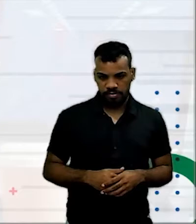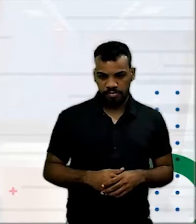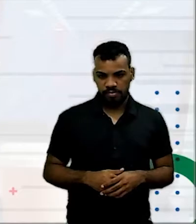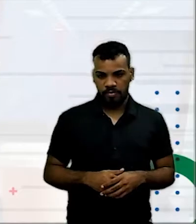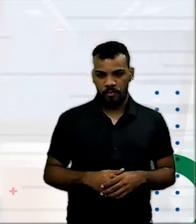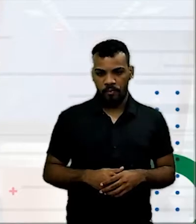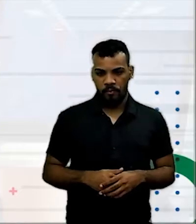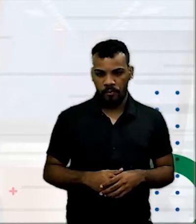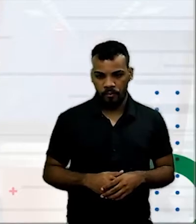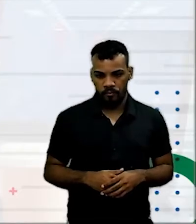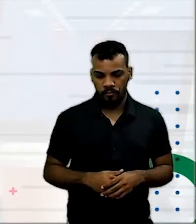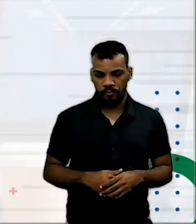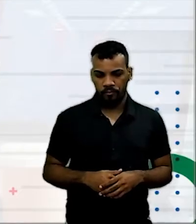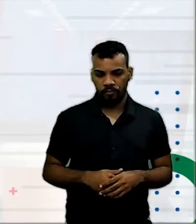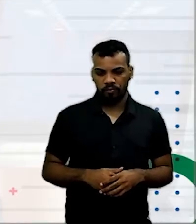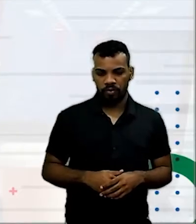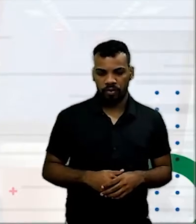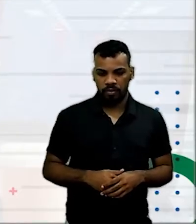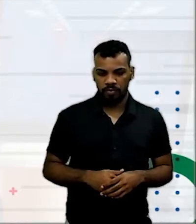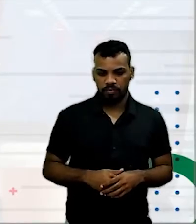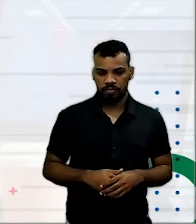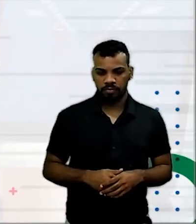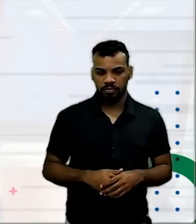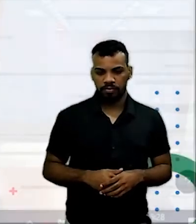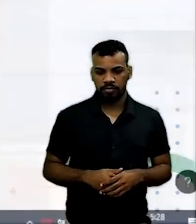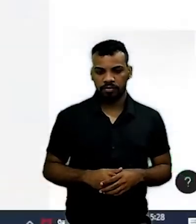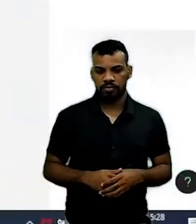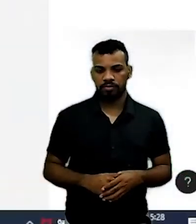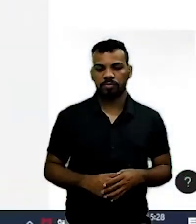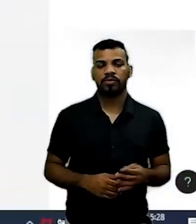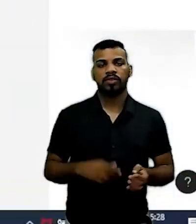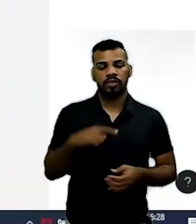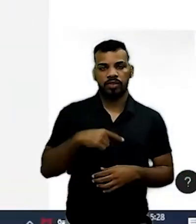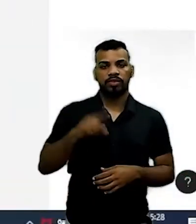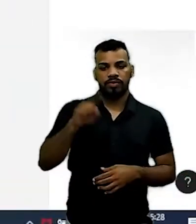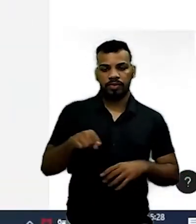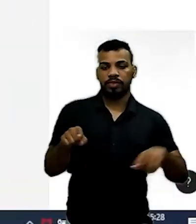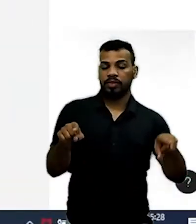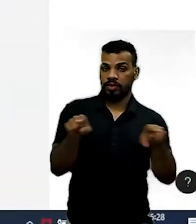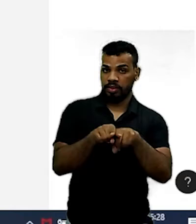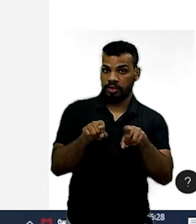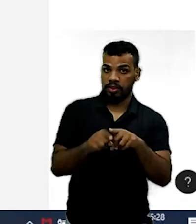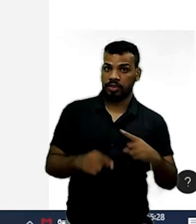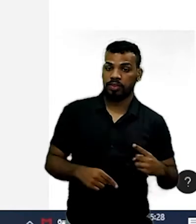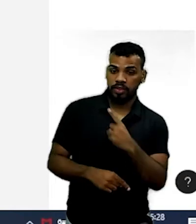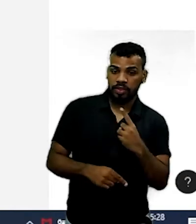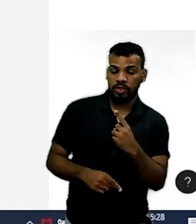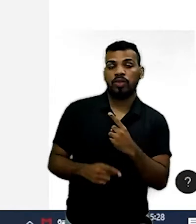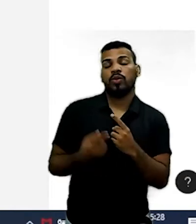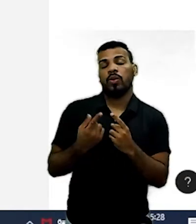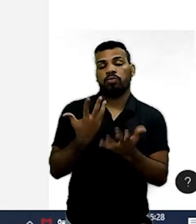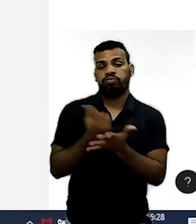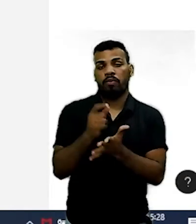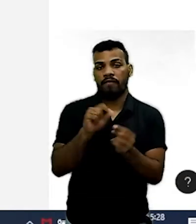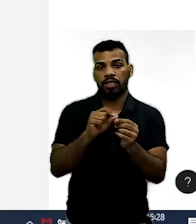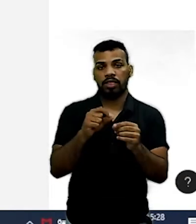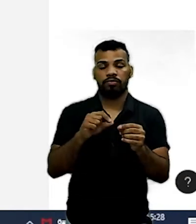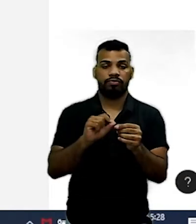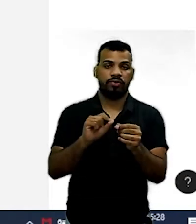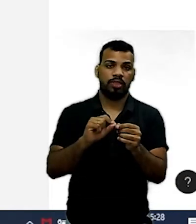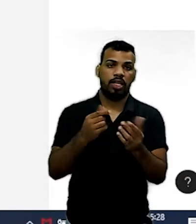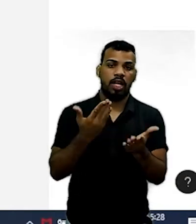Continuando, nós temos aqui onde vai ficar salvo o meu arquivo. No caso, esse meu arquivo que eu estou utilizando aqui para a aula está salvo